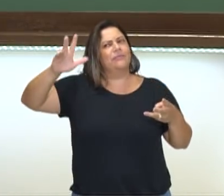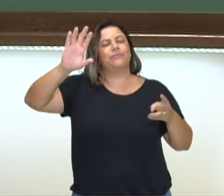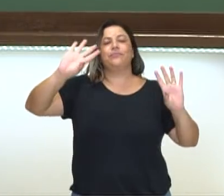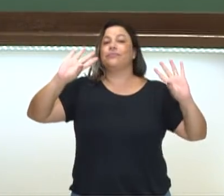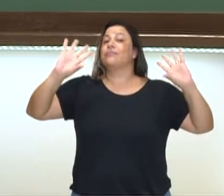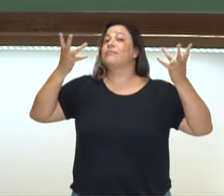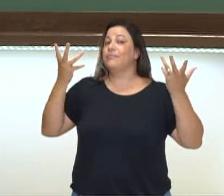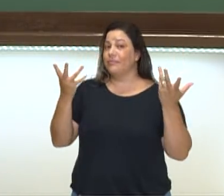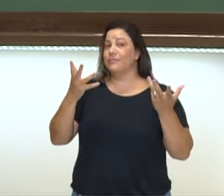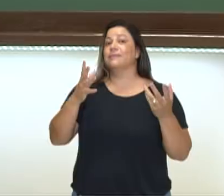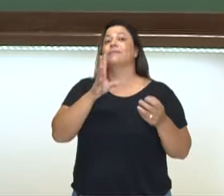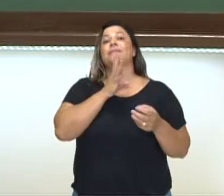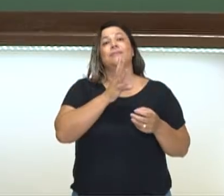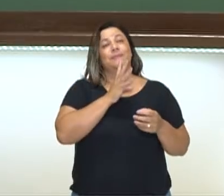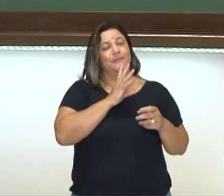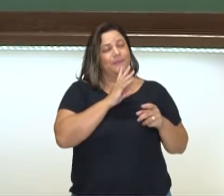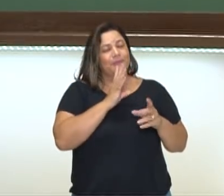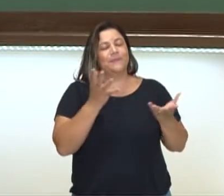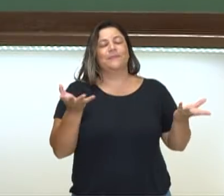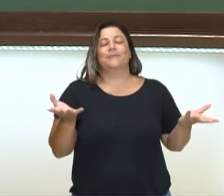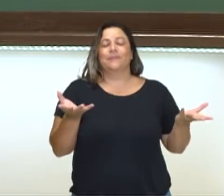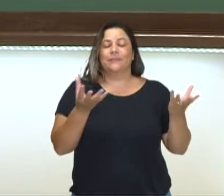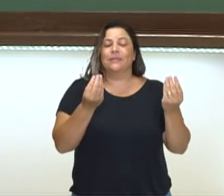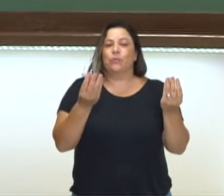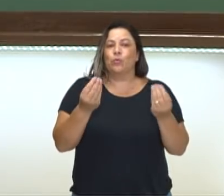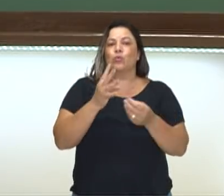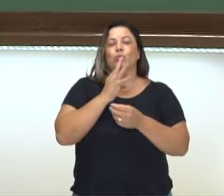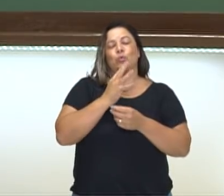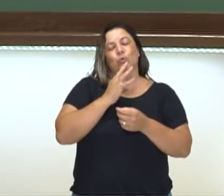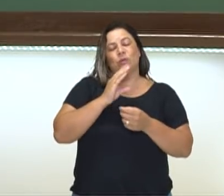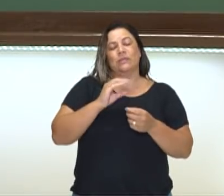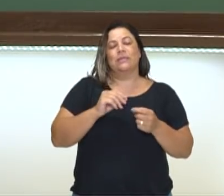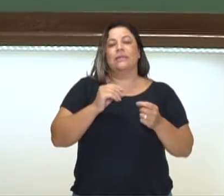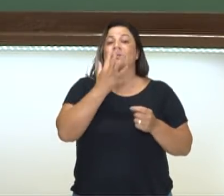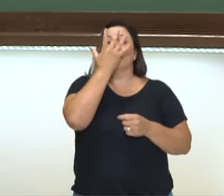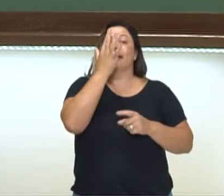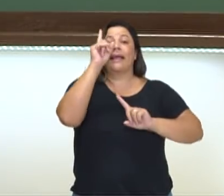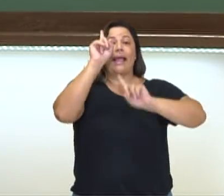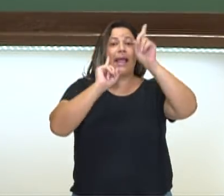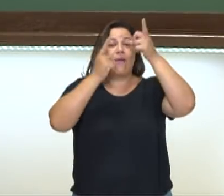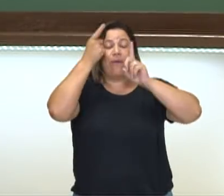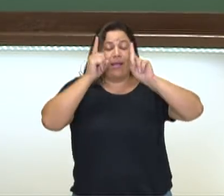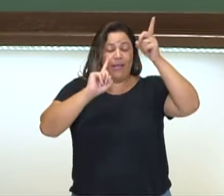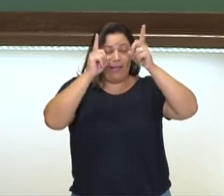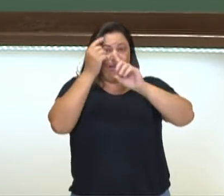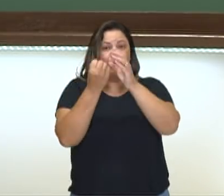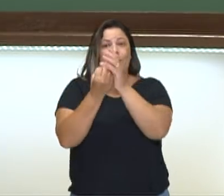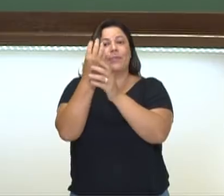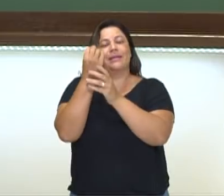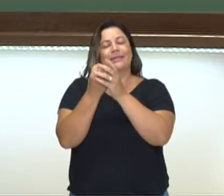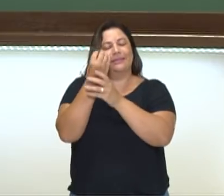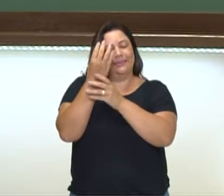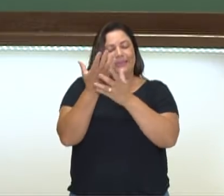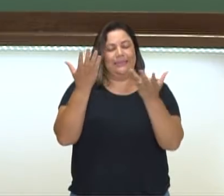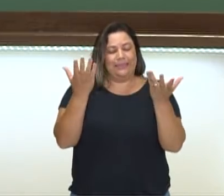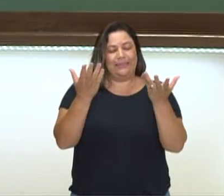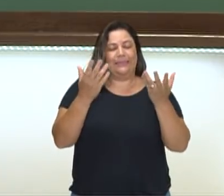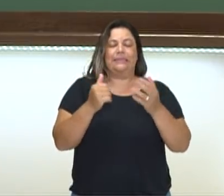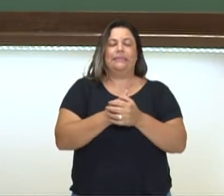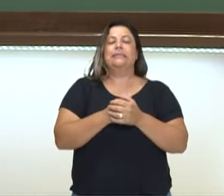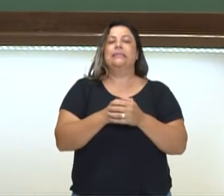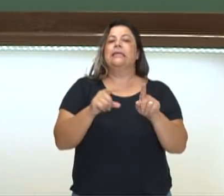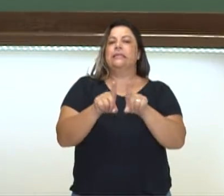muito conhecida é o carnaval. O carnaval surge muito parecido com a festa junina, como agradecimento às colheitas, era uma